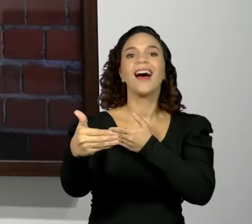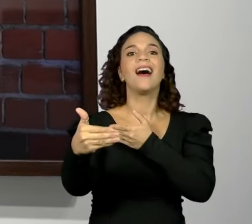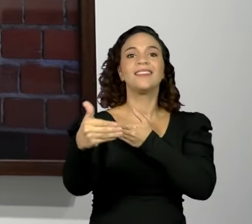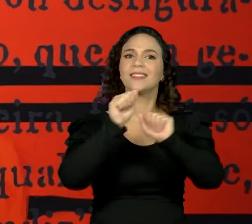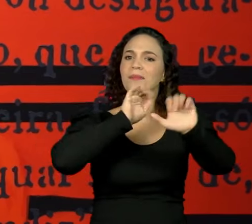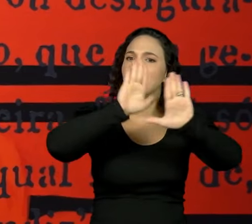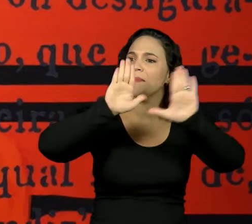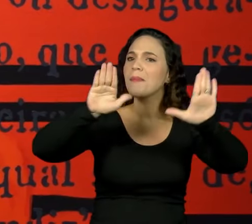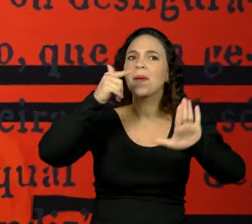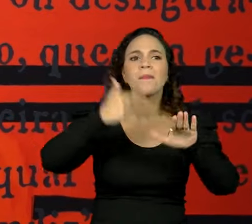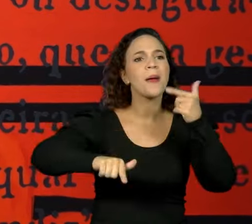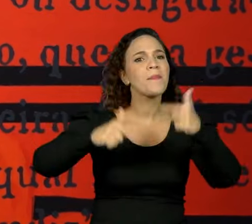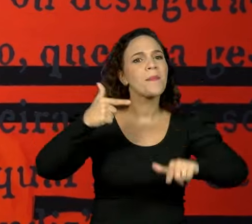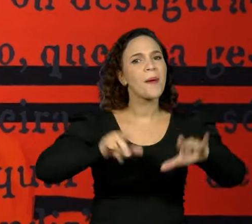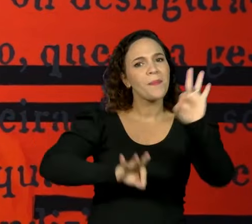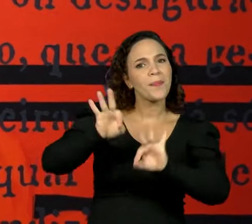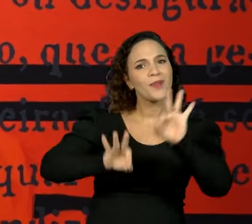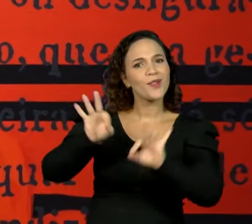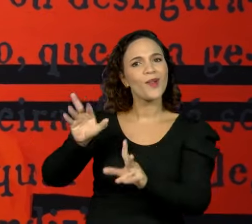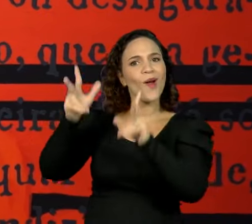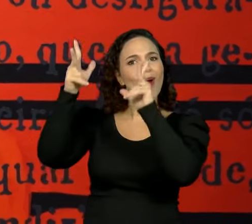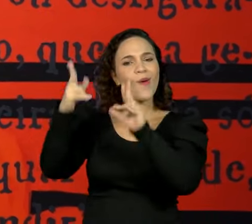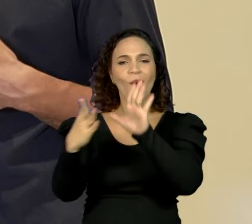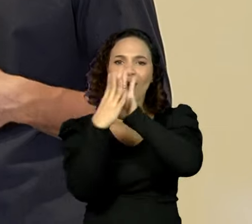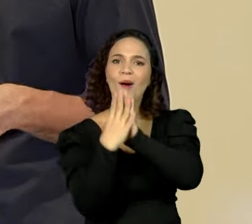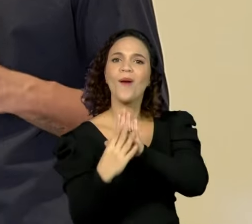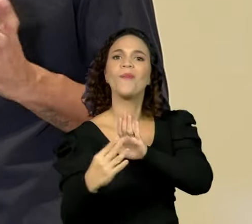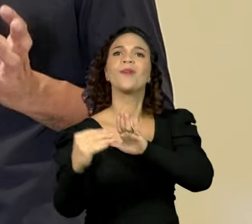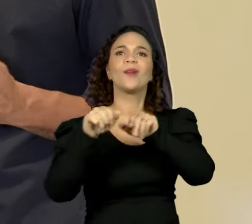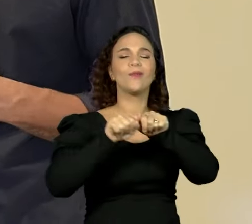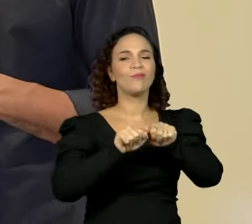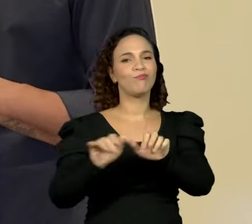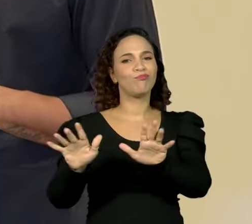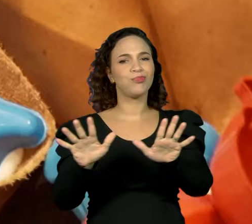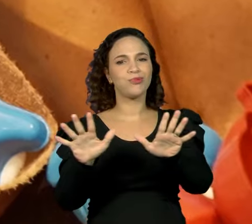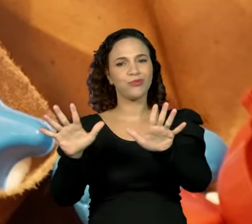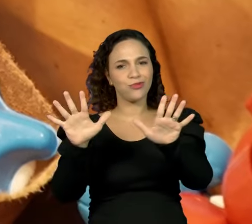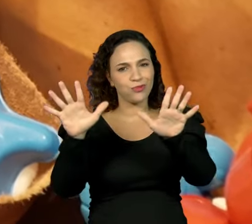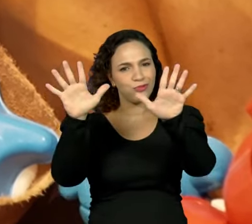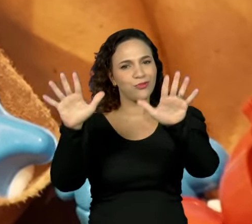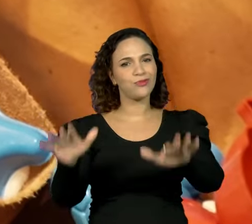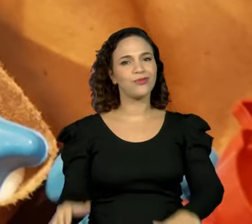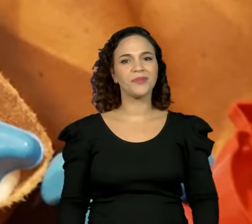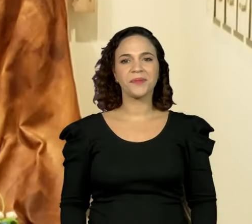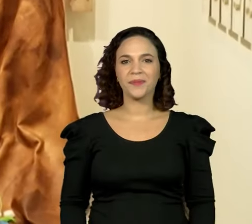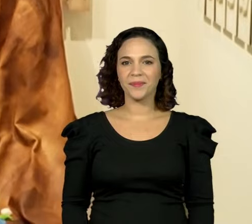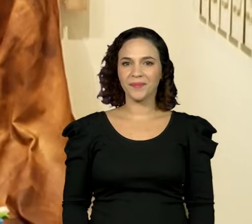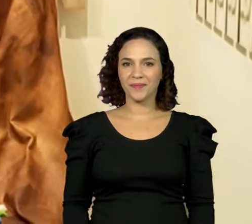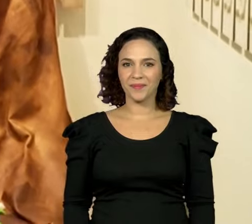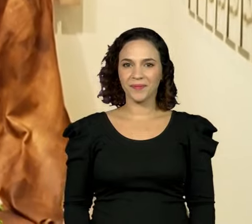exposições como essas, projetos como esse, continuem, enfim, cada vez mais.